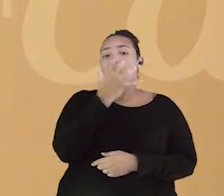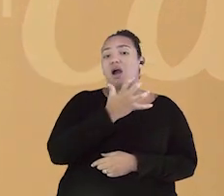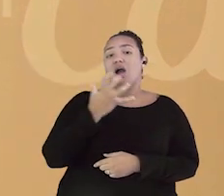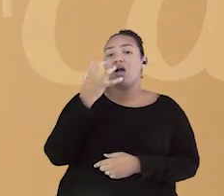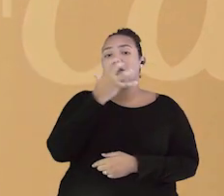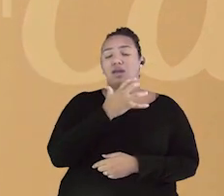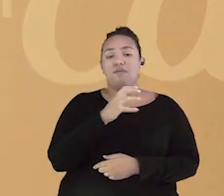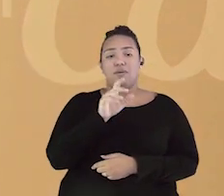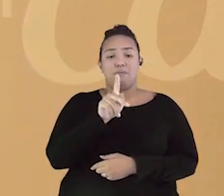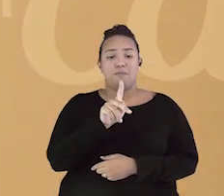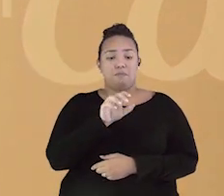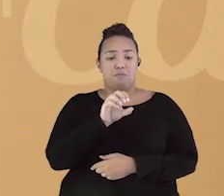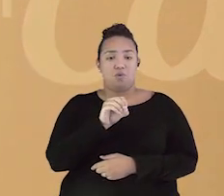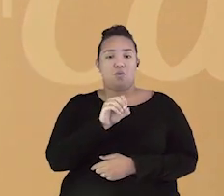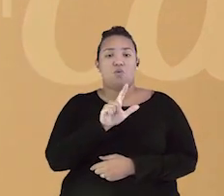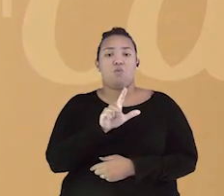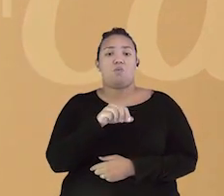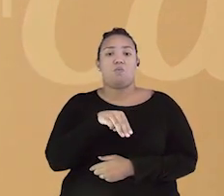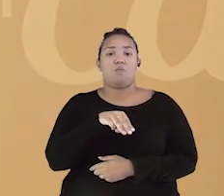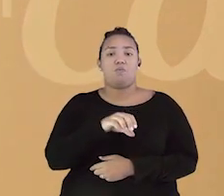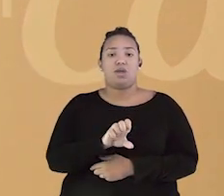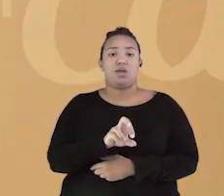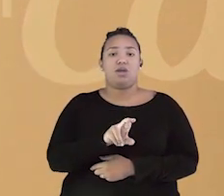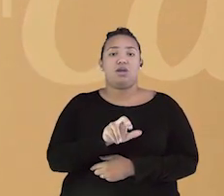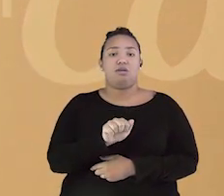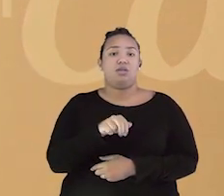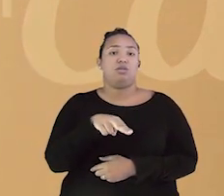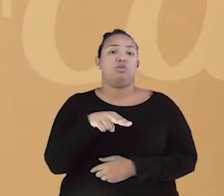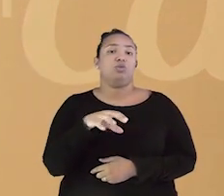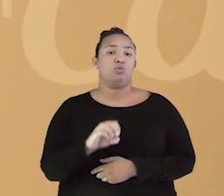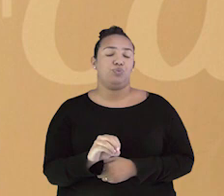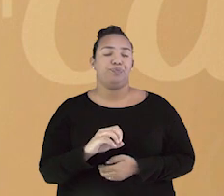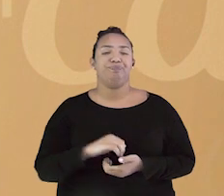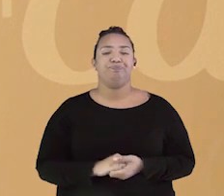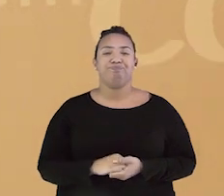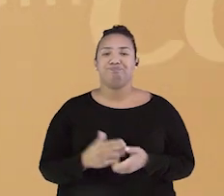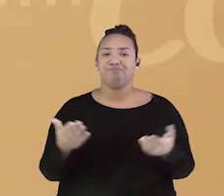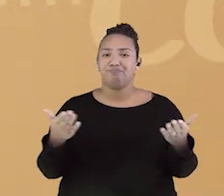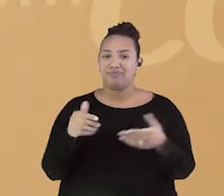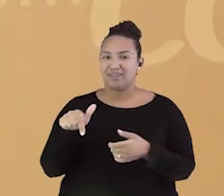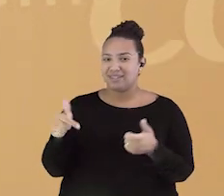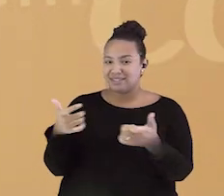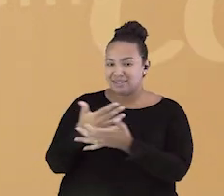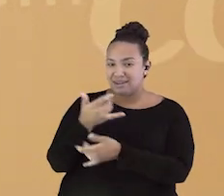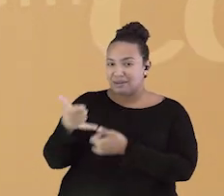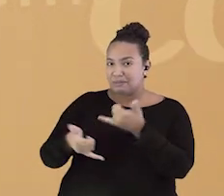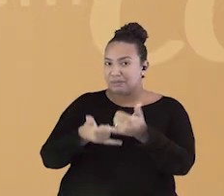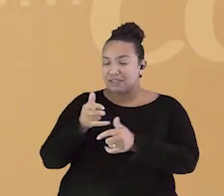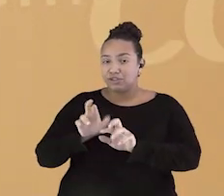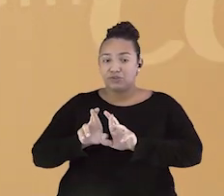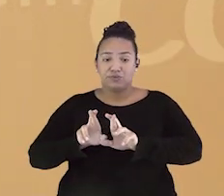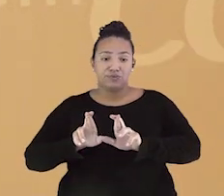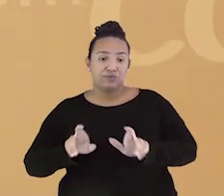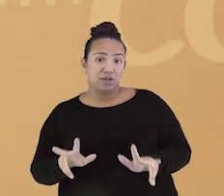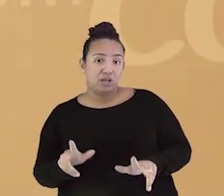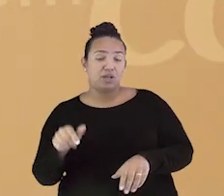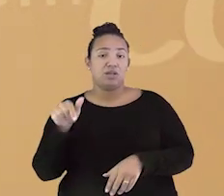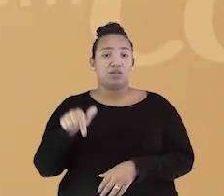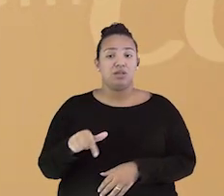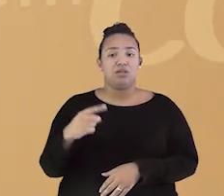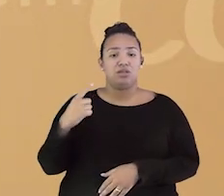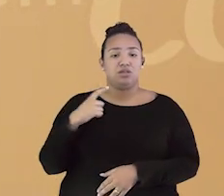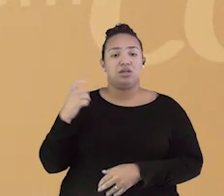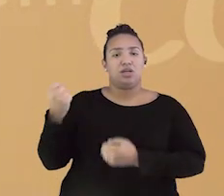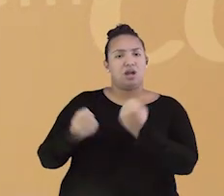pomerano. Já nas áreas urbanas, as brincadeiras podem ser um pouco diferentes. Em lugares com muito movimento de veículos